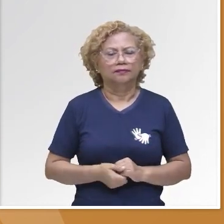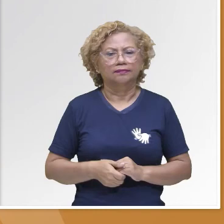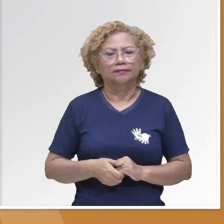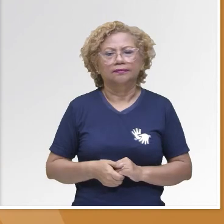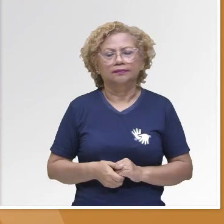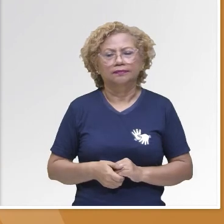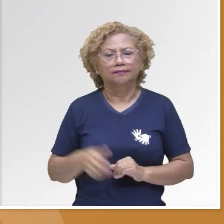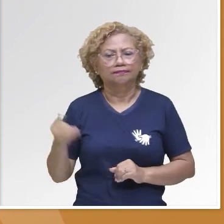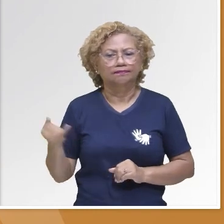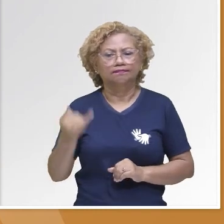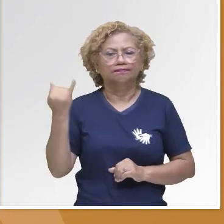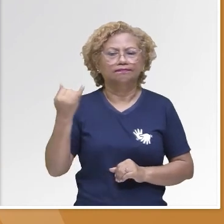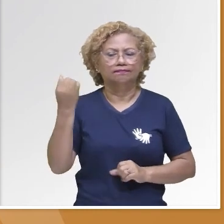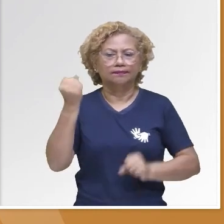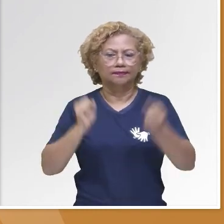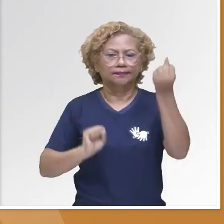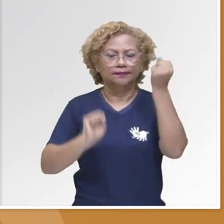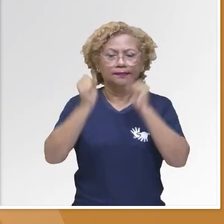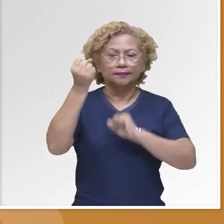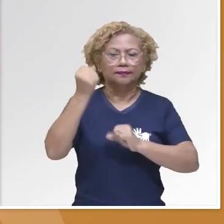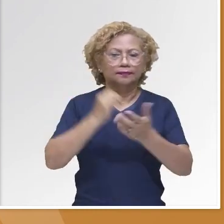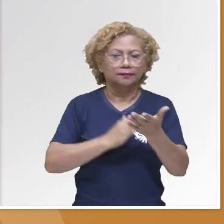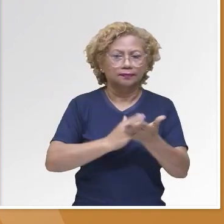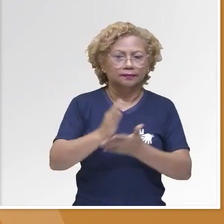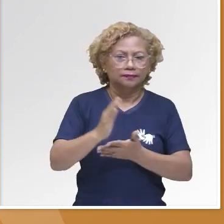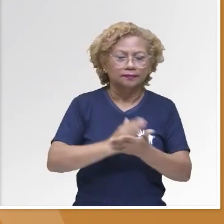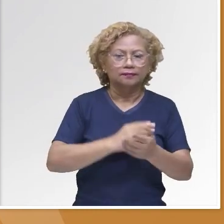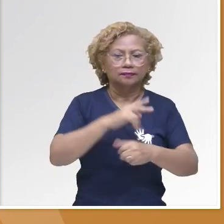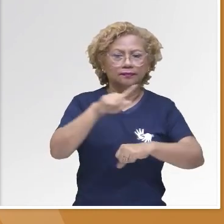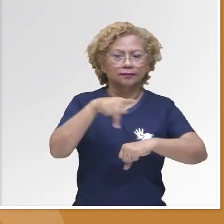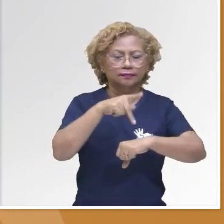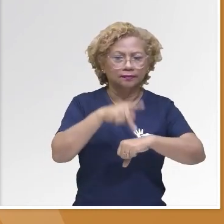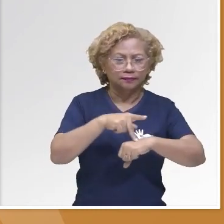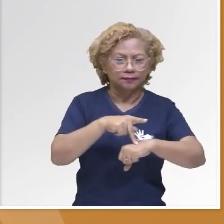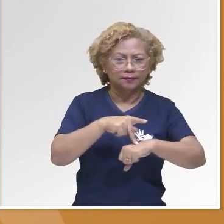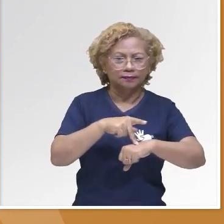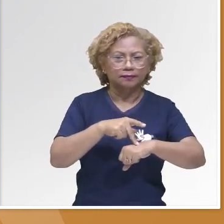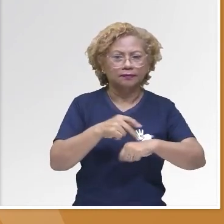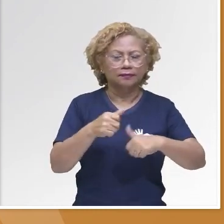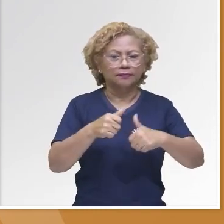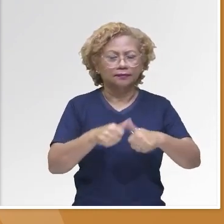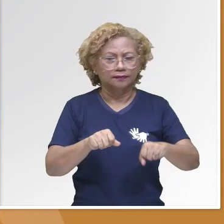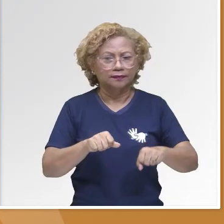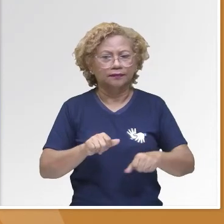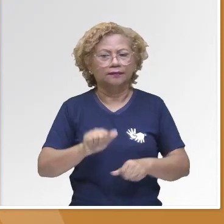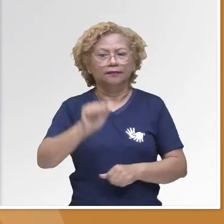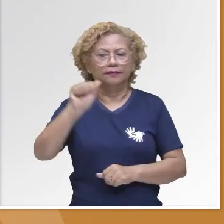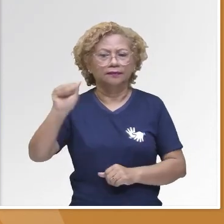industrialização de algumas áreas do continente asiático.